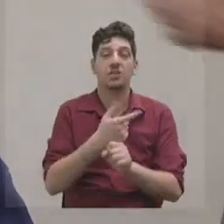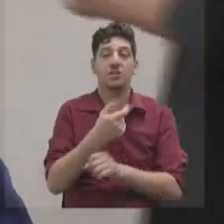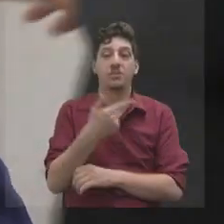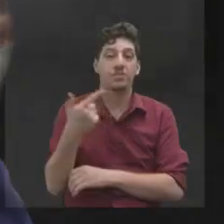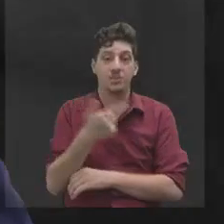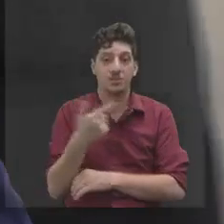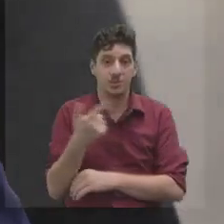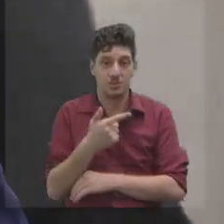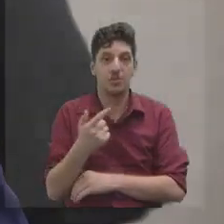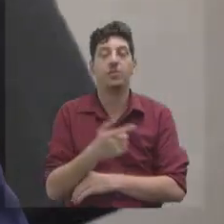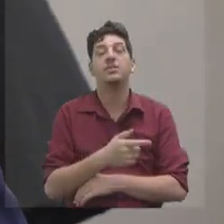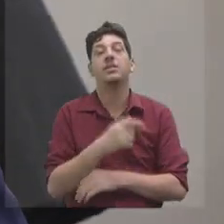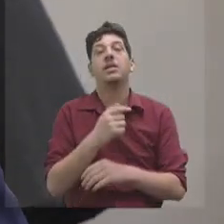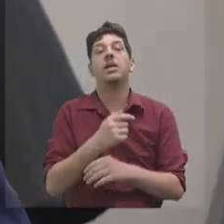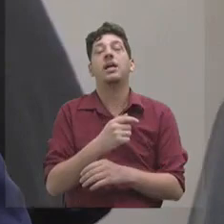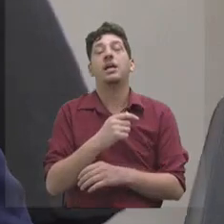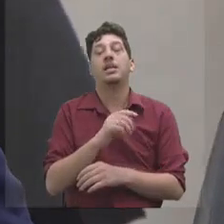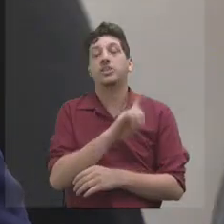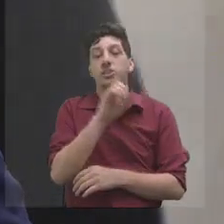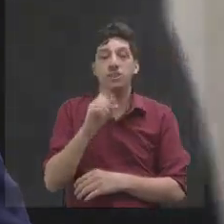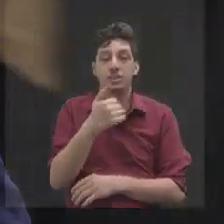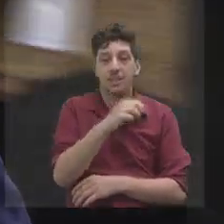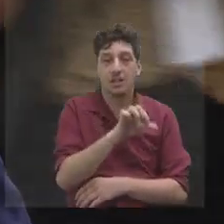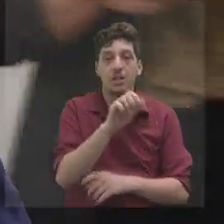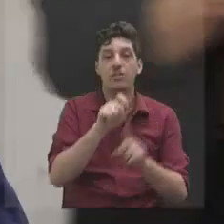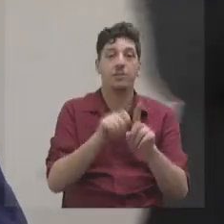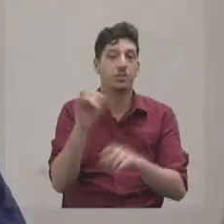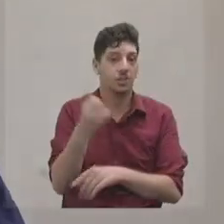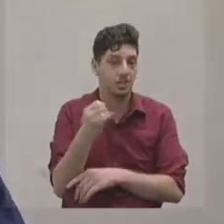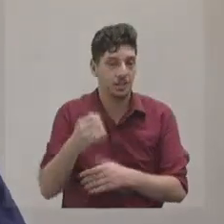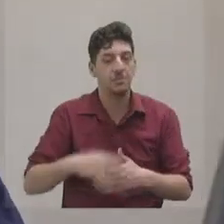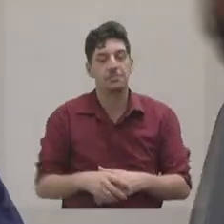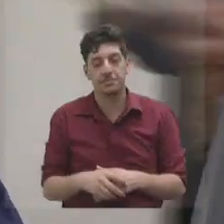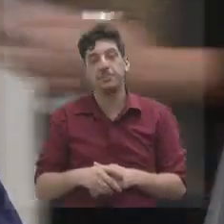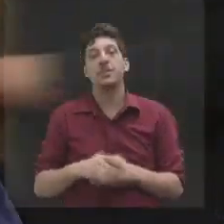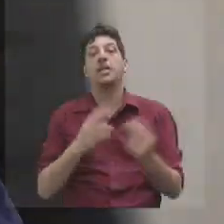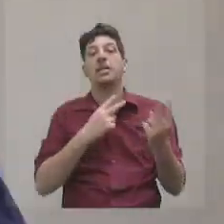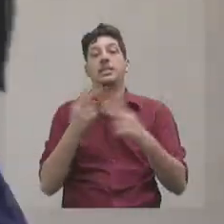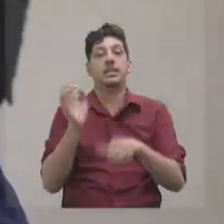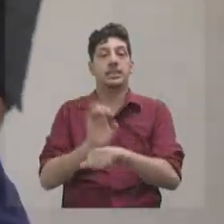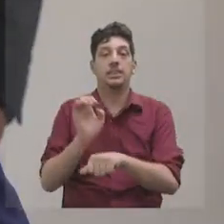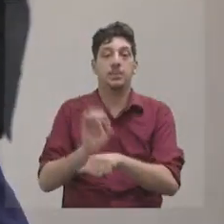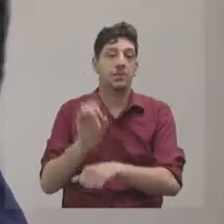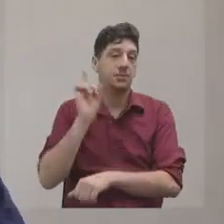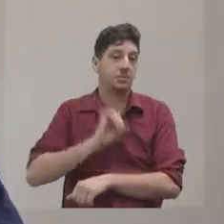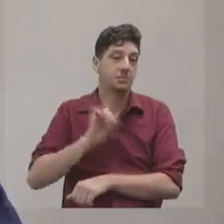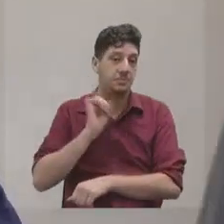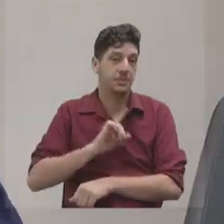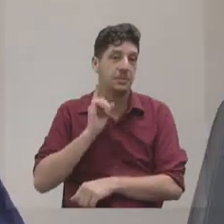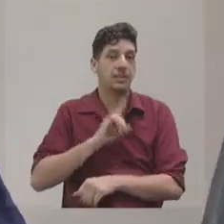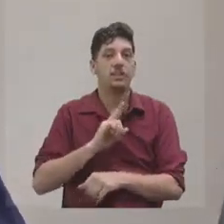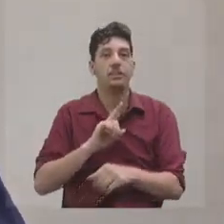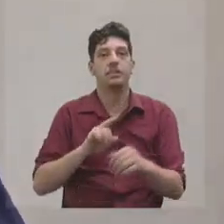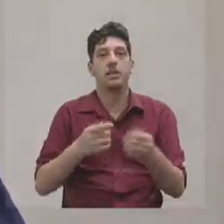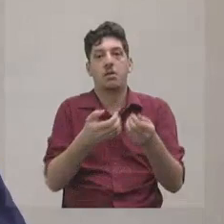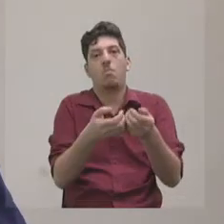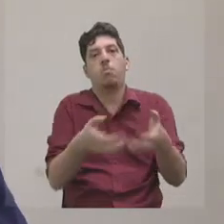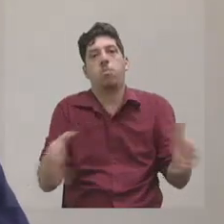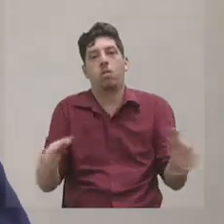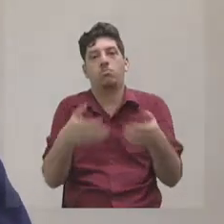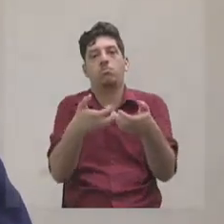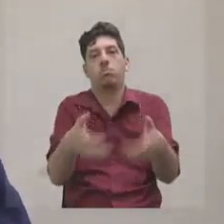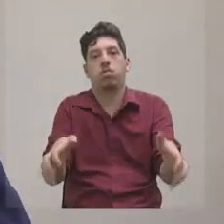em 19/01/2023 estradas Estaduais de Minas abaixo está pro buraco matéria do Jornal Estado de Minas